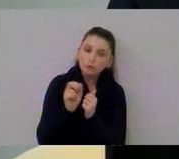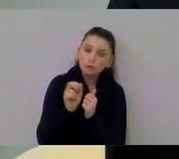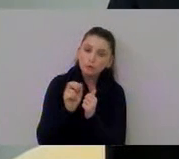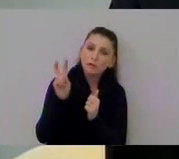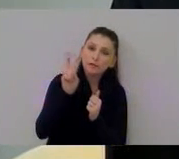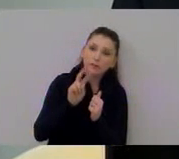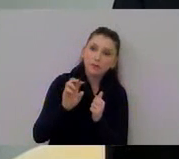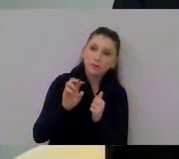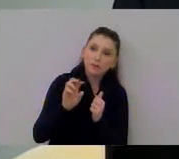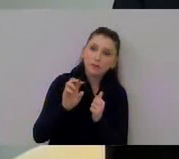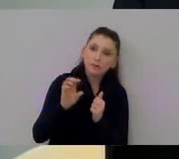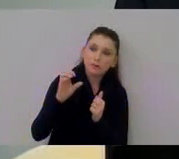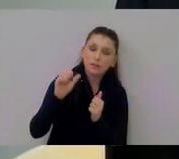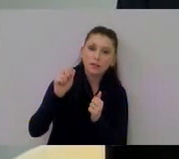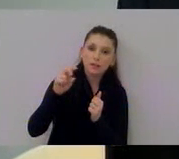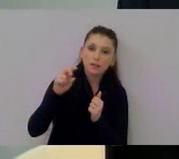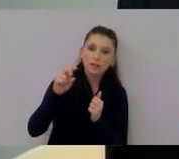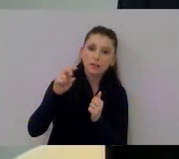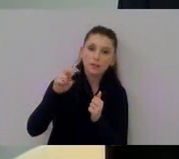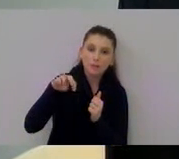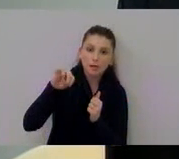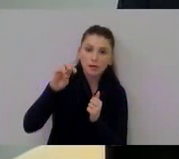Pastor Cheves.